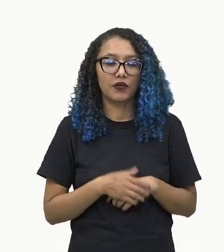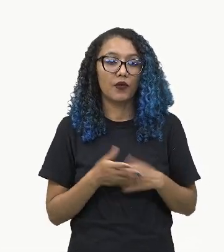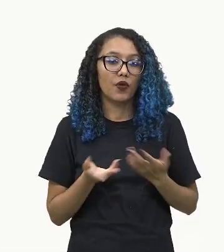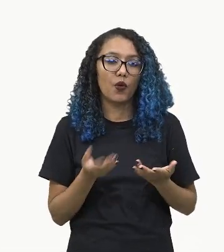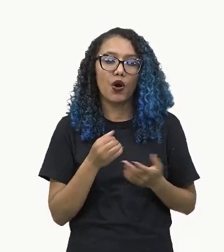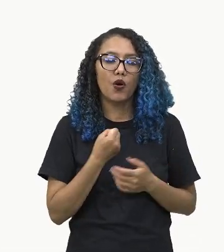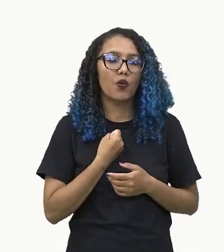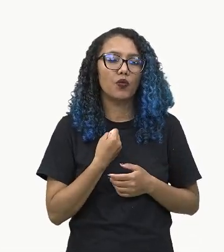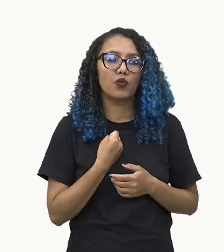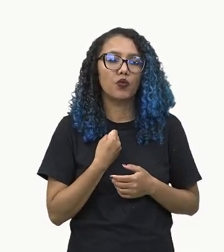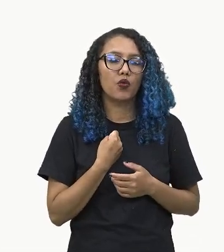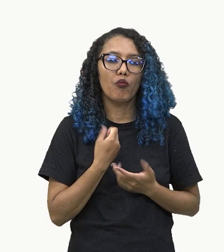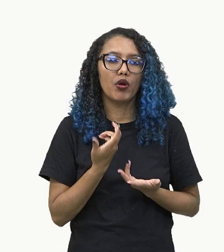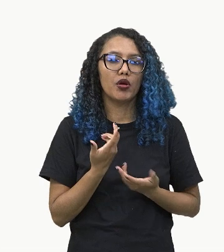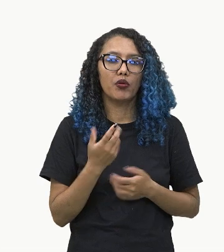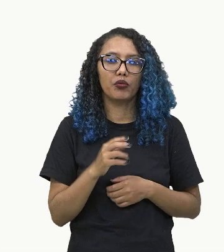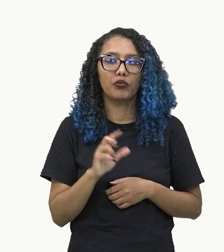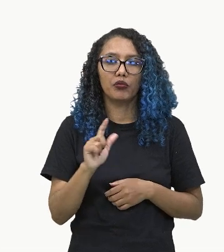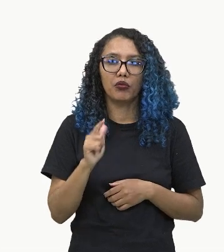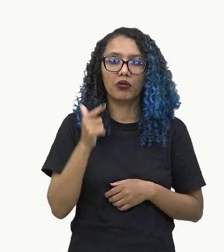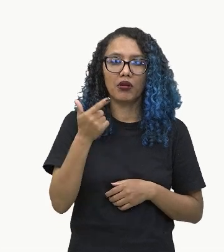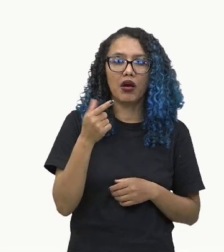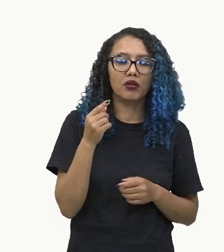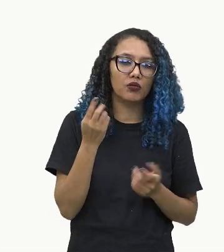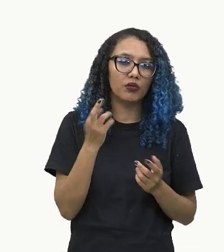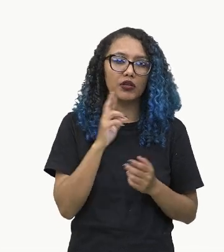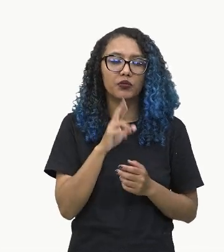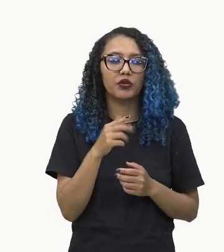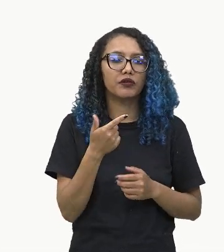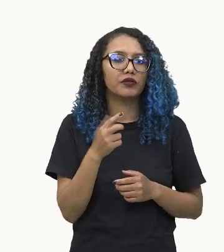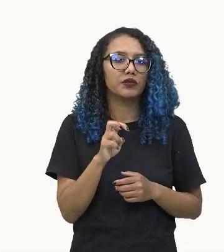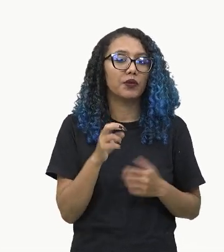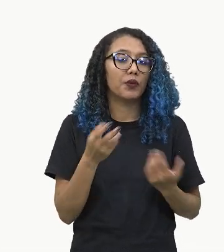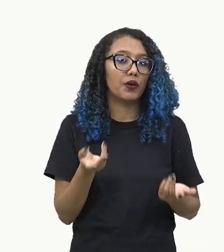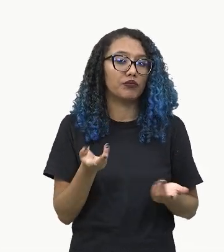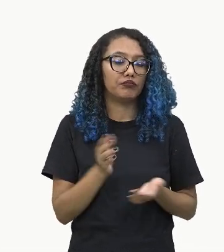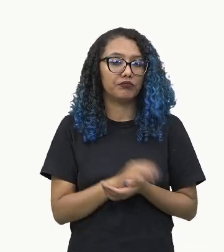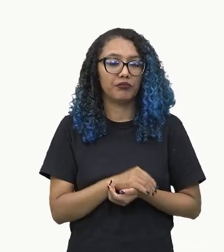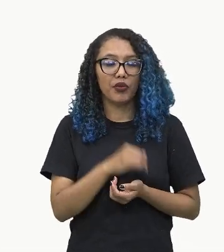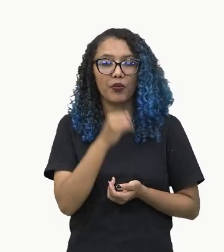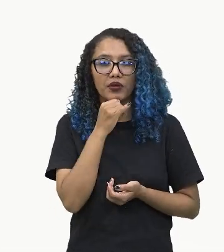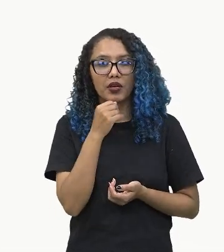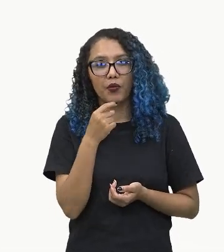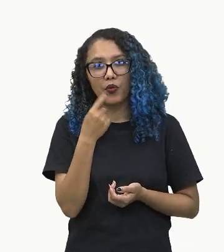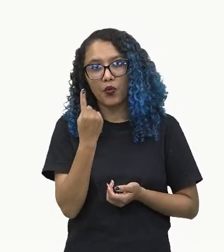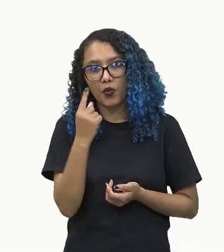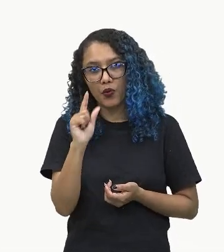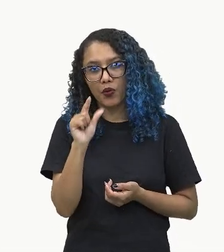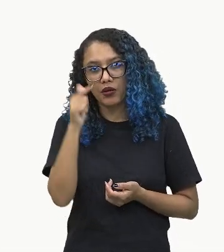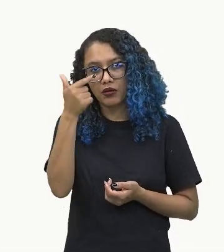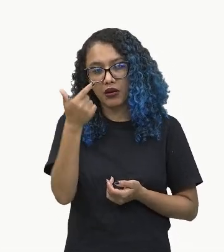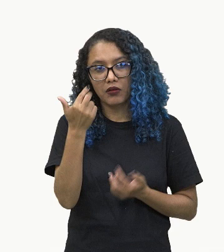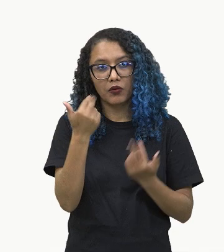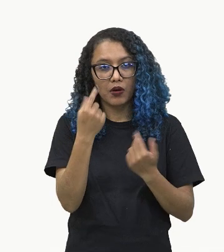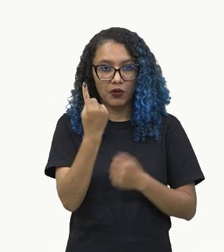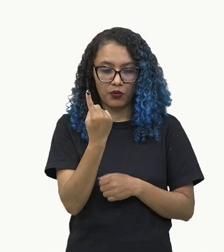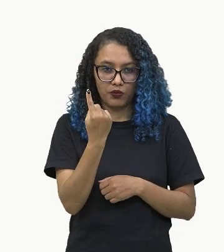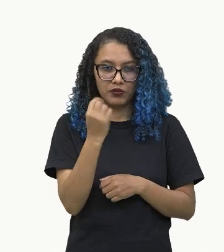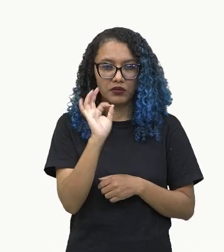número que é elevado ao quadrado, vai dar 25? Eu sei que 1 elevado ao quadrado é